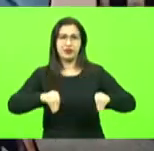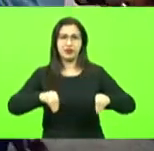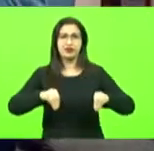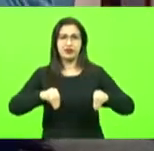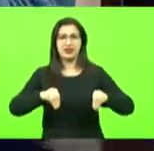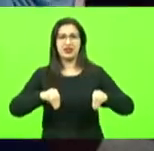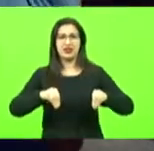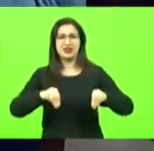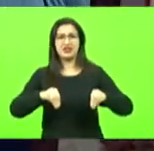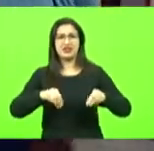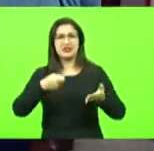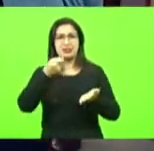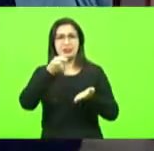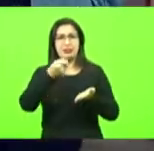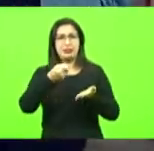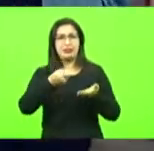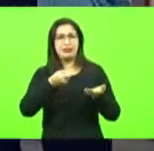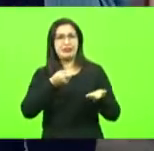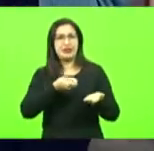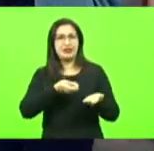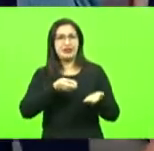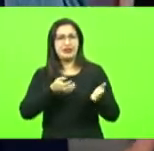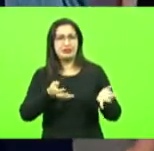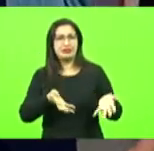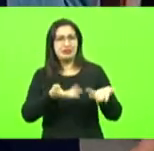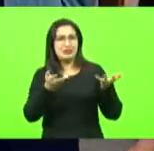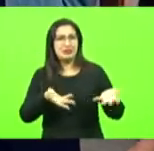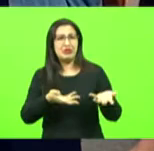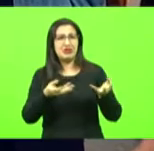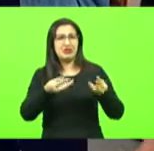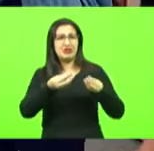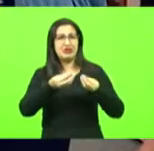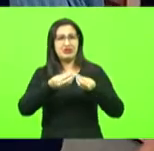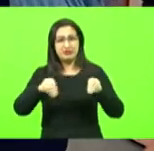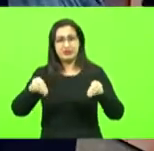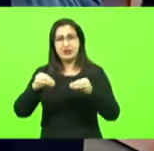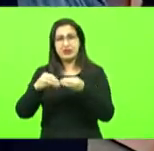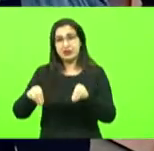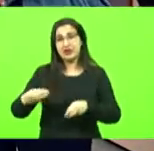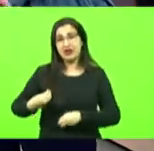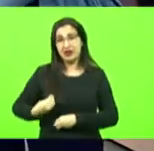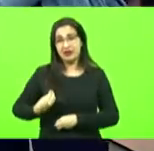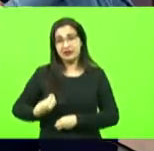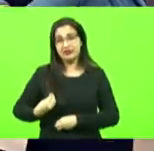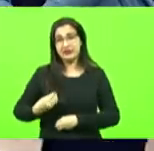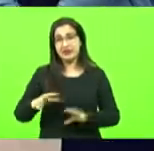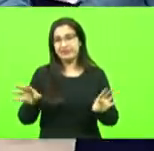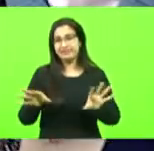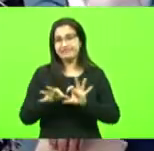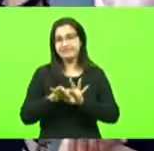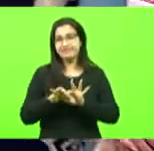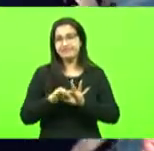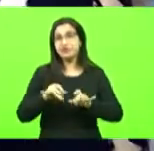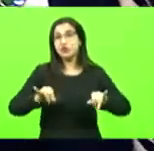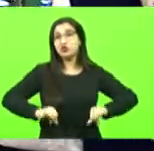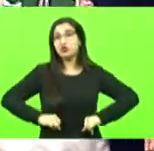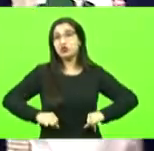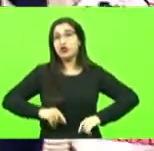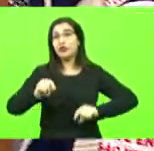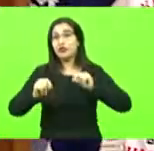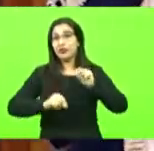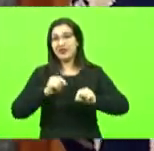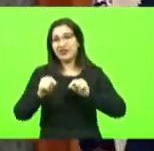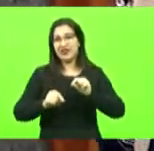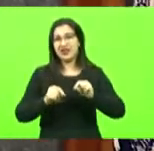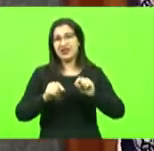de exploração que desmantela os vínculos e a vida, ao mesmo tempo em que sofrem com a estrutura